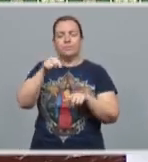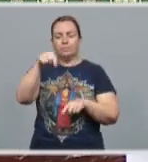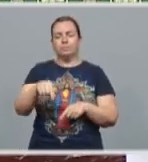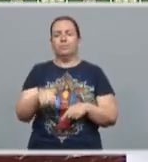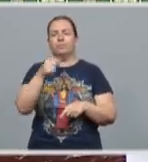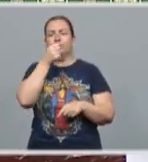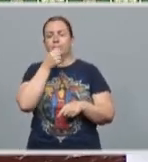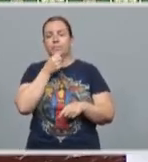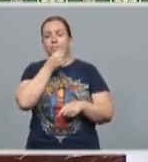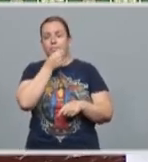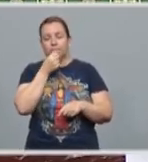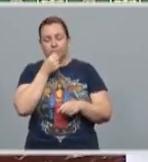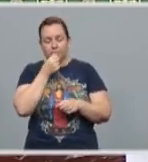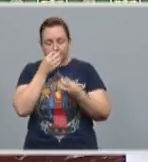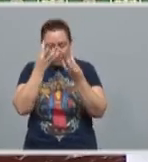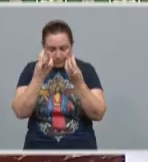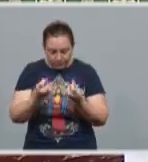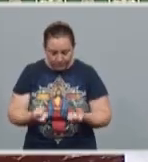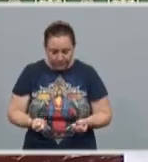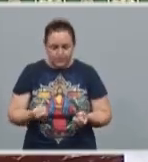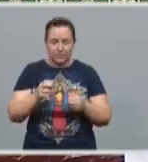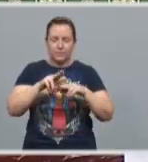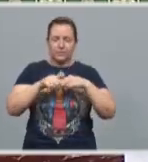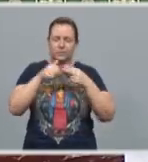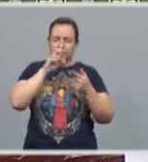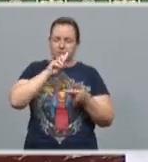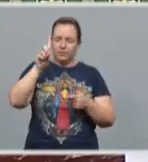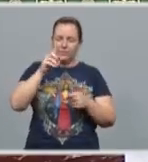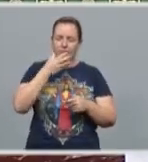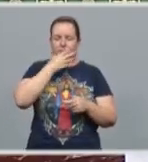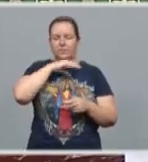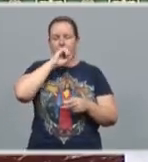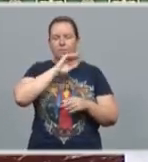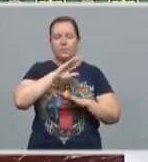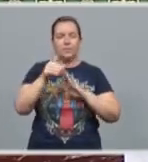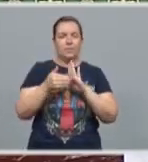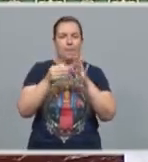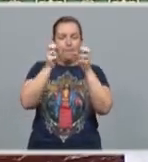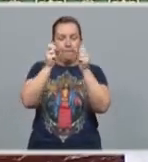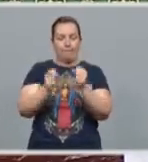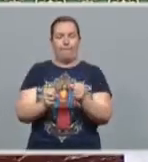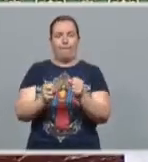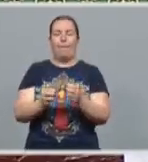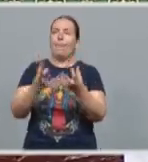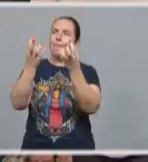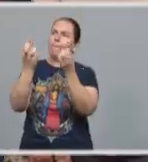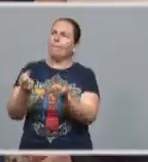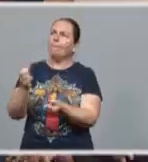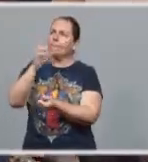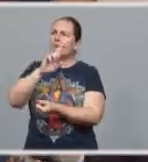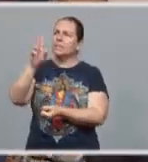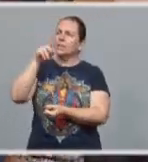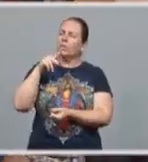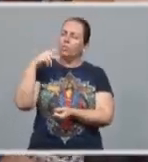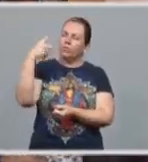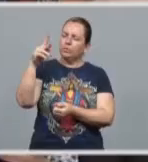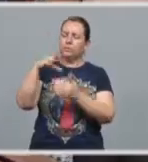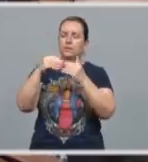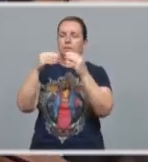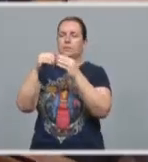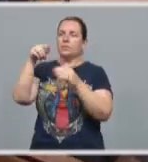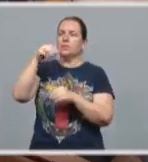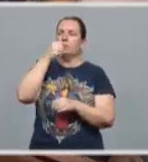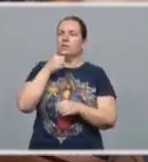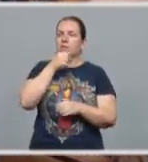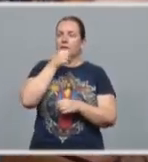Irmãs, para que este nosso sacrifício seja aceito por Deus Pai Todo-Poderoso. Receba, Senhor, por